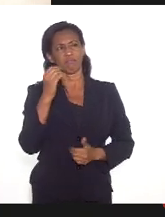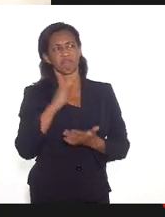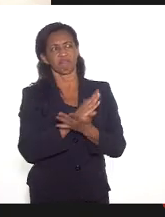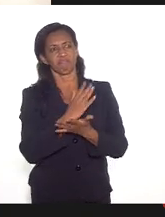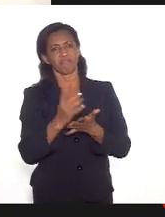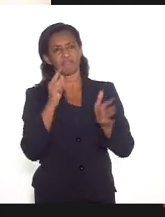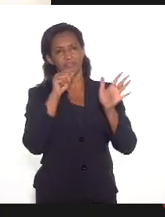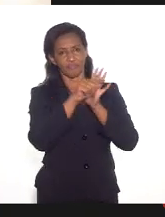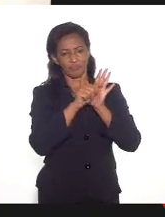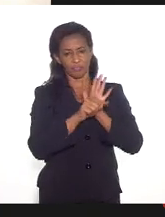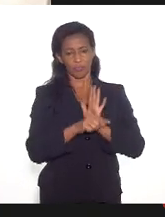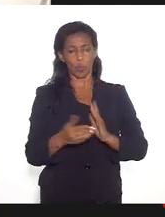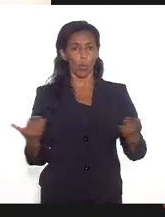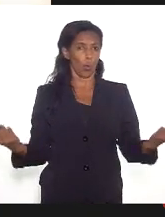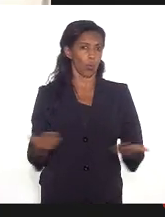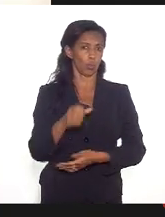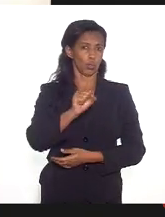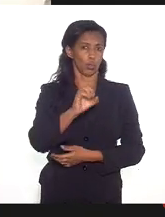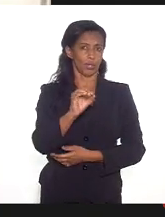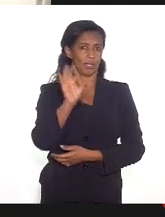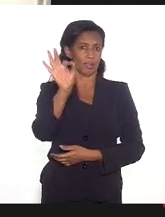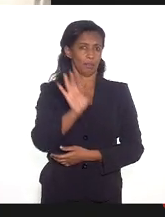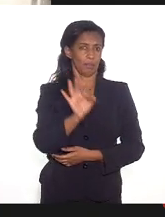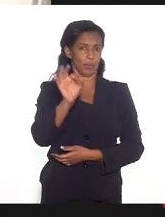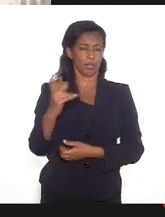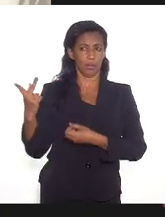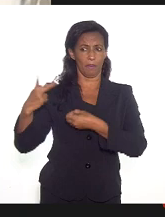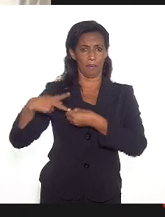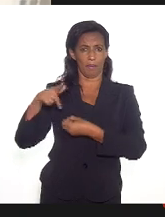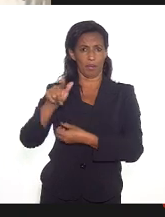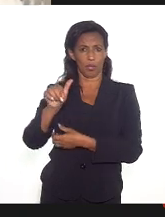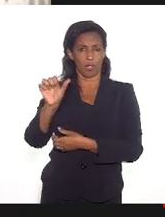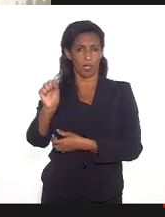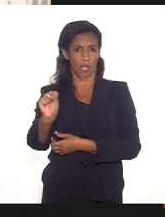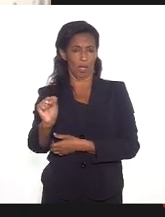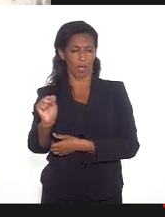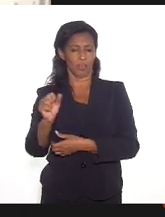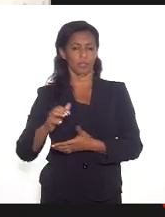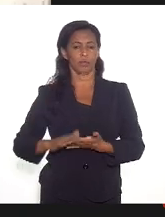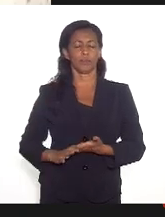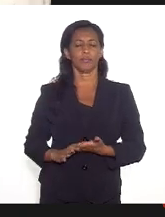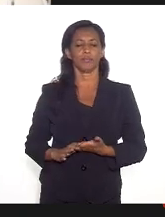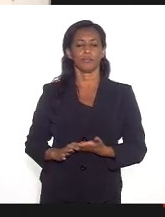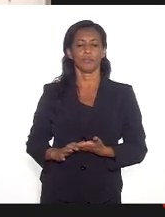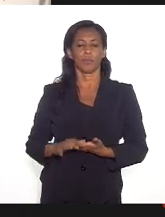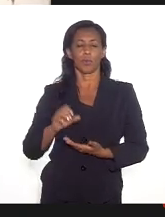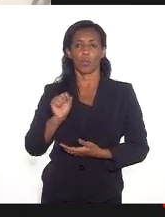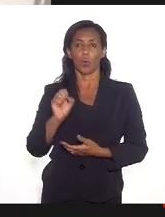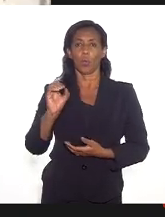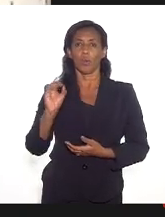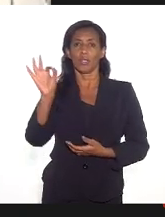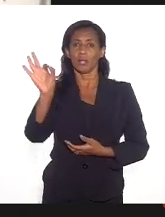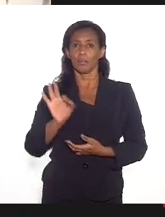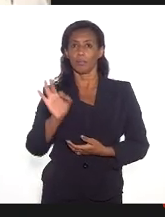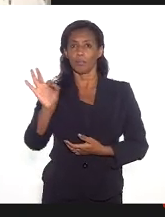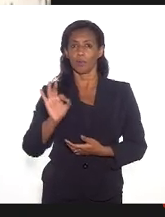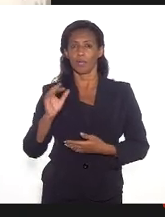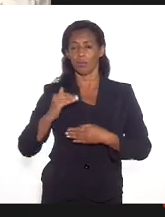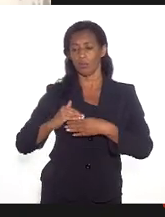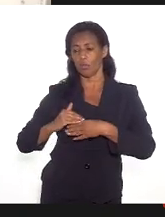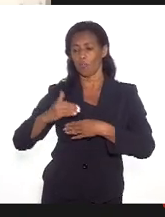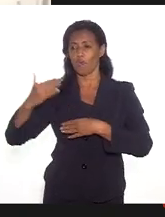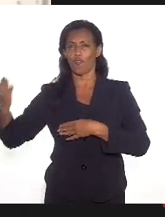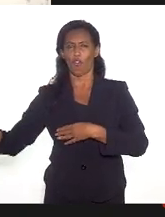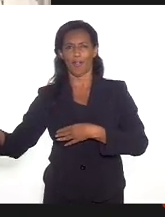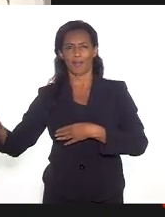dizer, hoje 80% do complexo petróleo e gás, os fornecedores da Petrobras, 80% dos fornecedores da Petrobras estão fora do Estado do